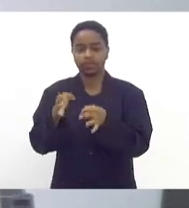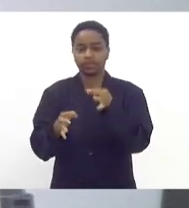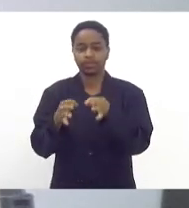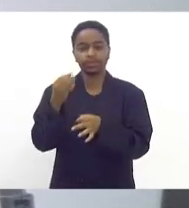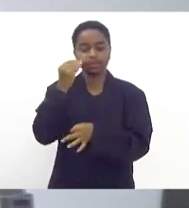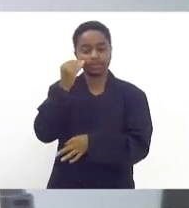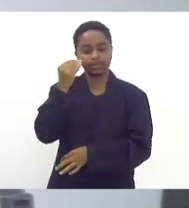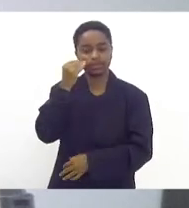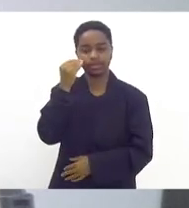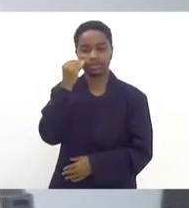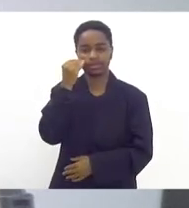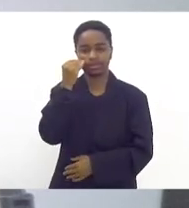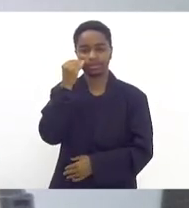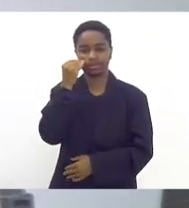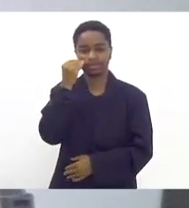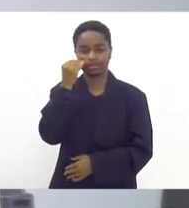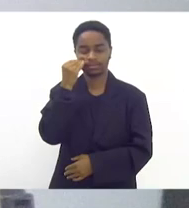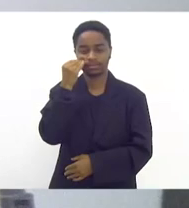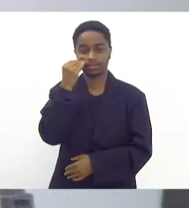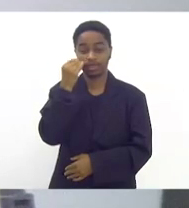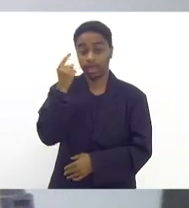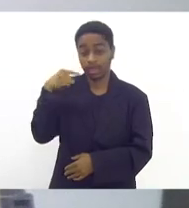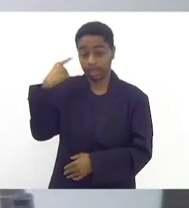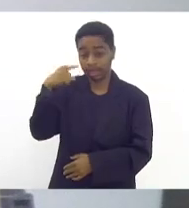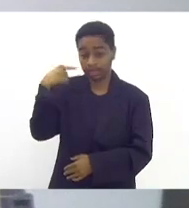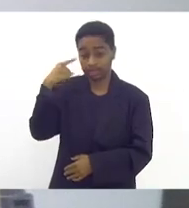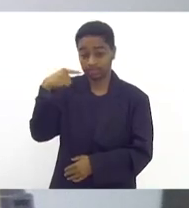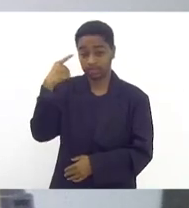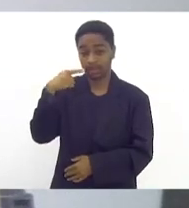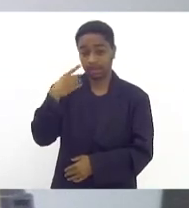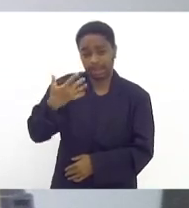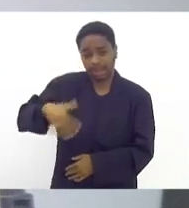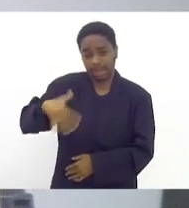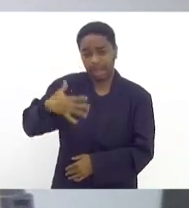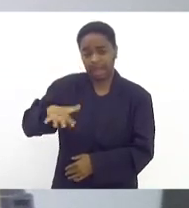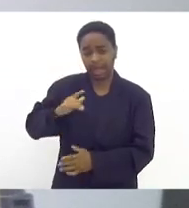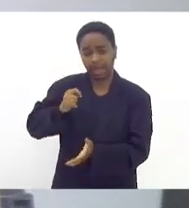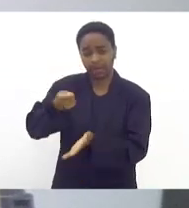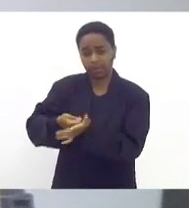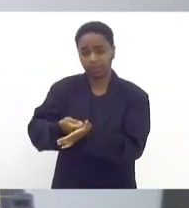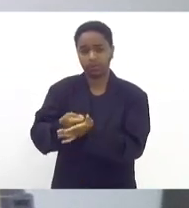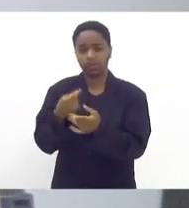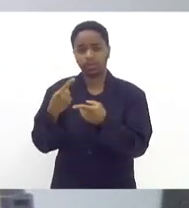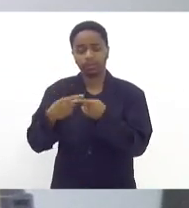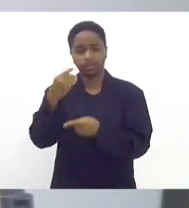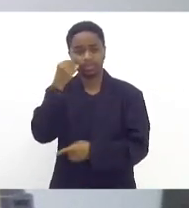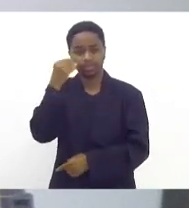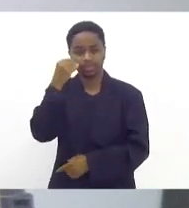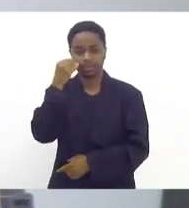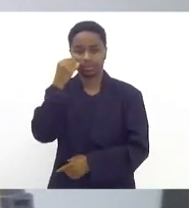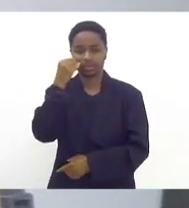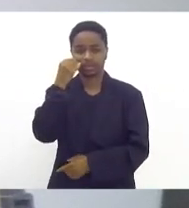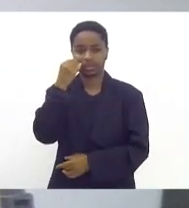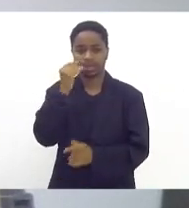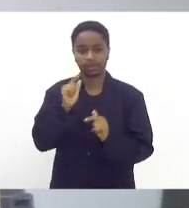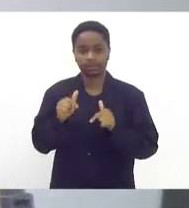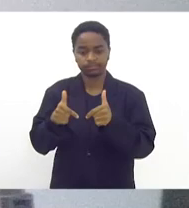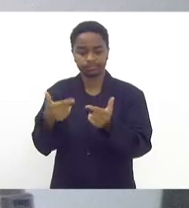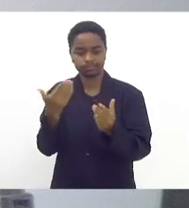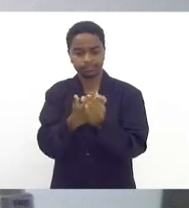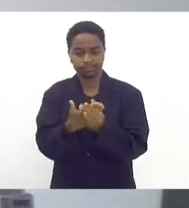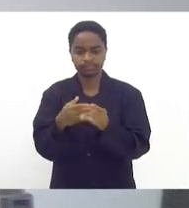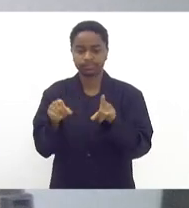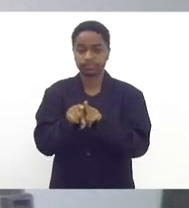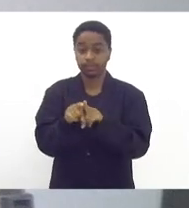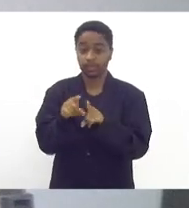de qualquer maneira com seus advogados caríssimos eh tentar eh liminares e fazer